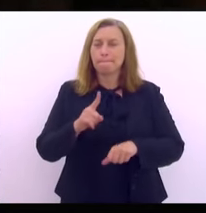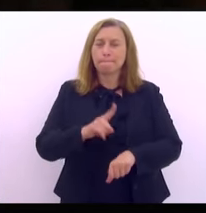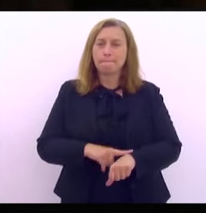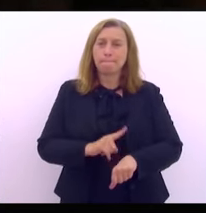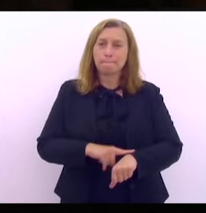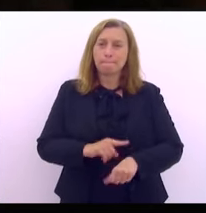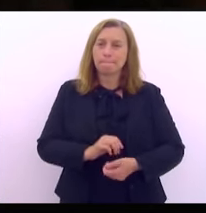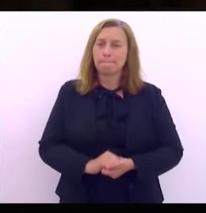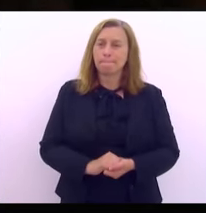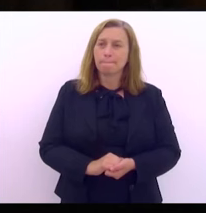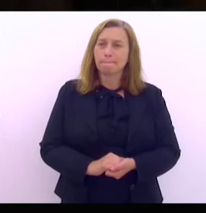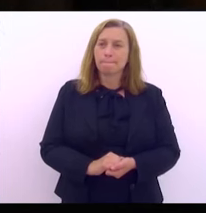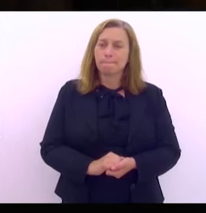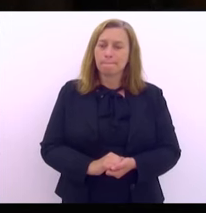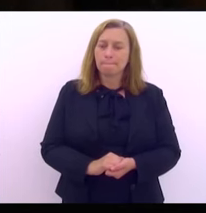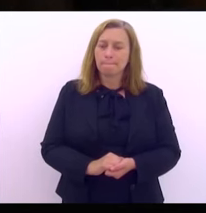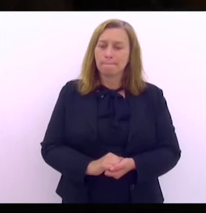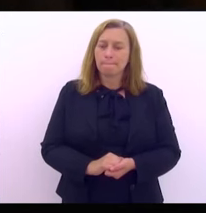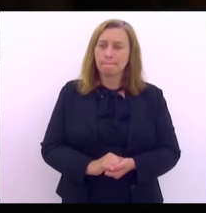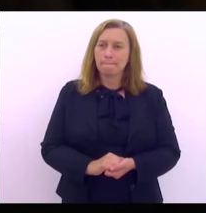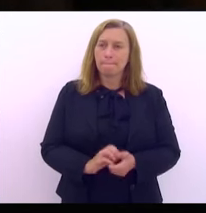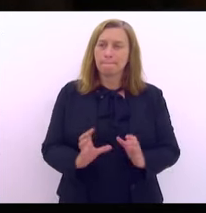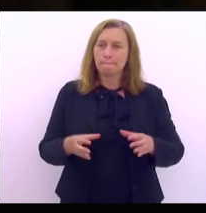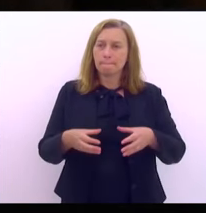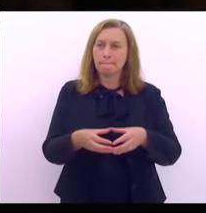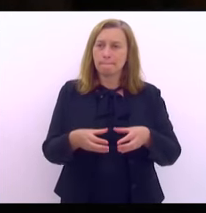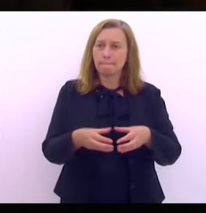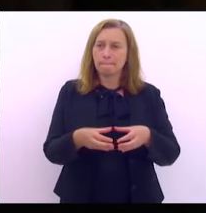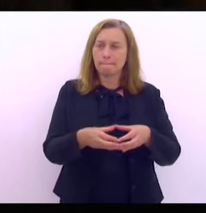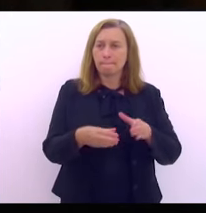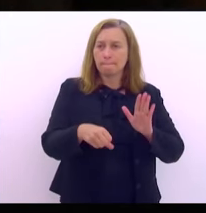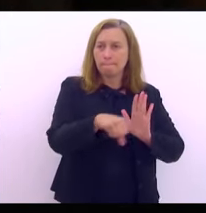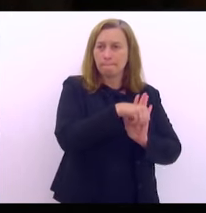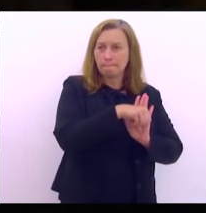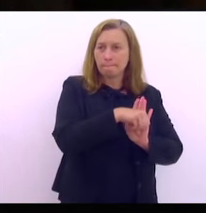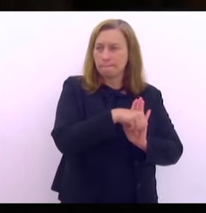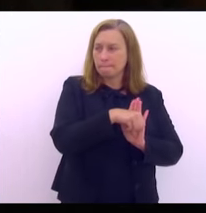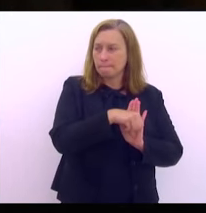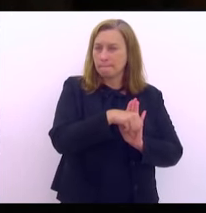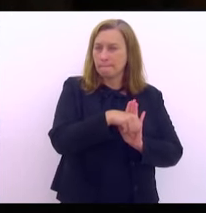momento que o crime organizado